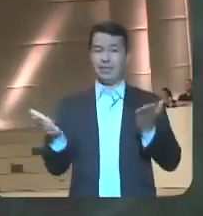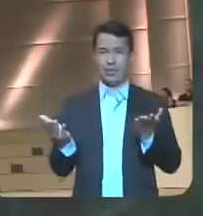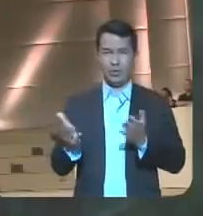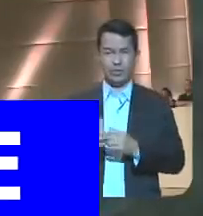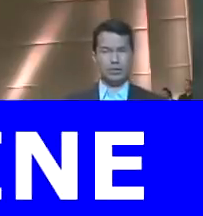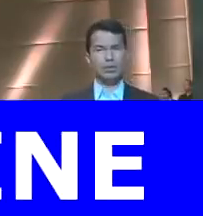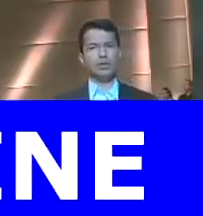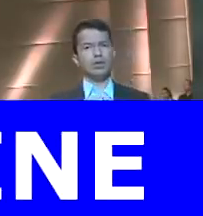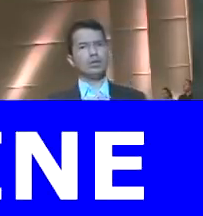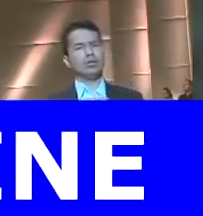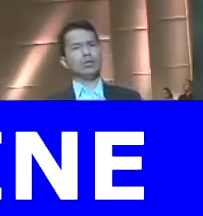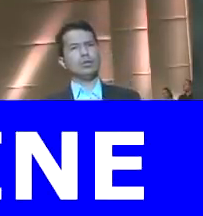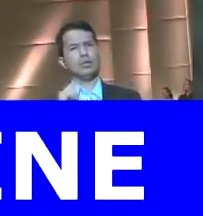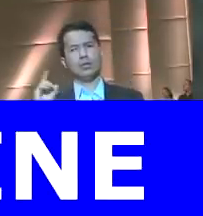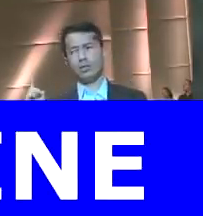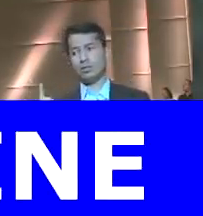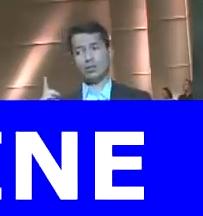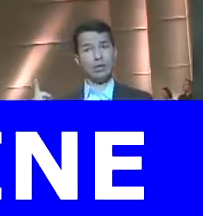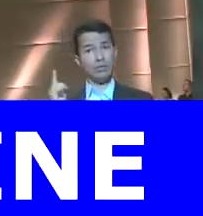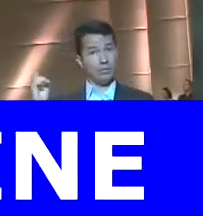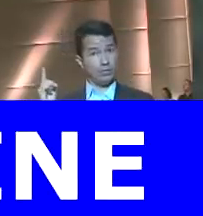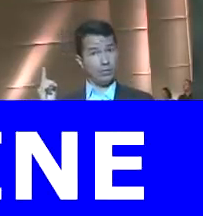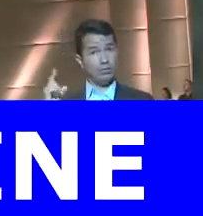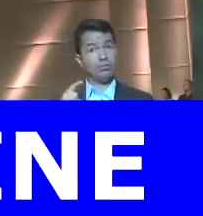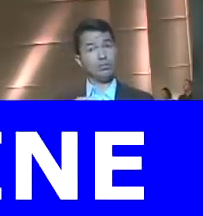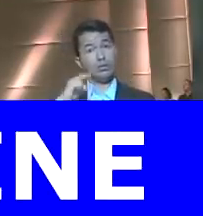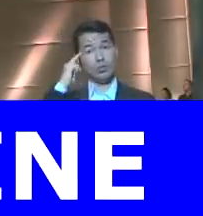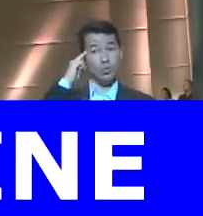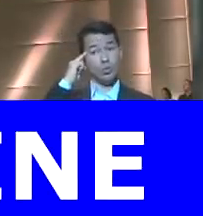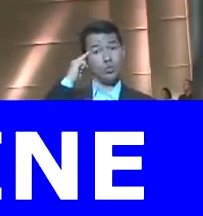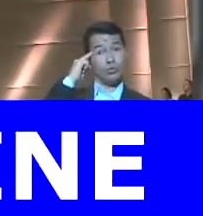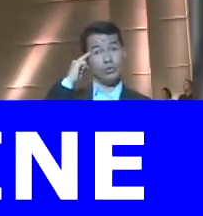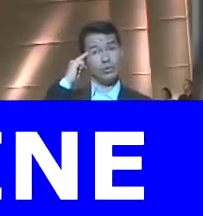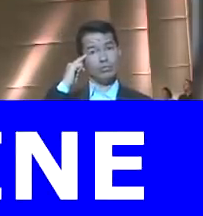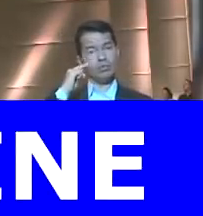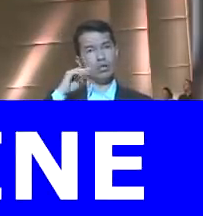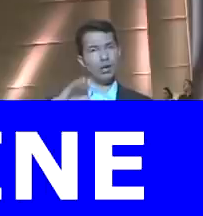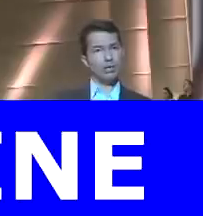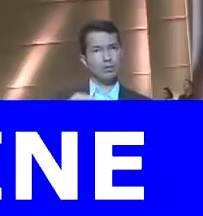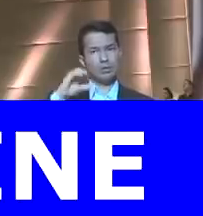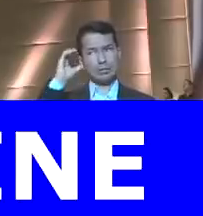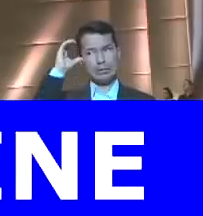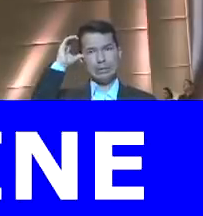as dúvidas do coração as crises da consciência